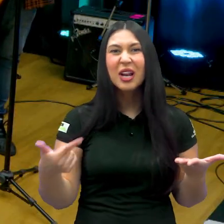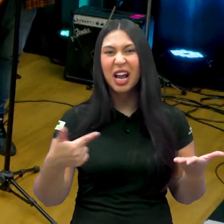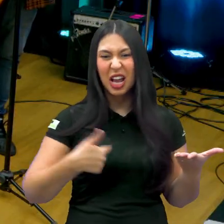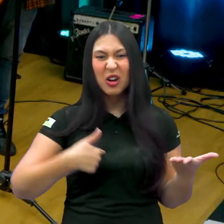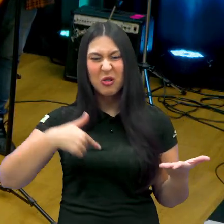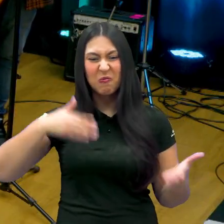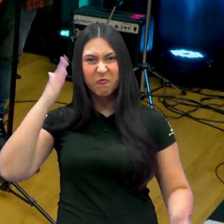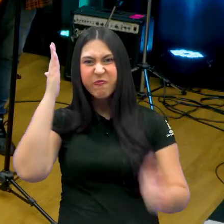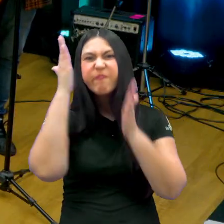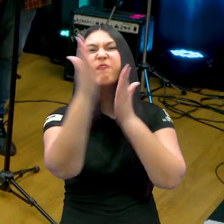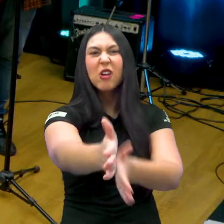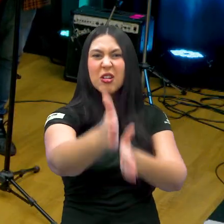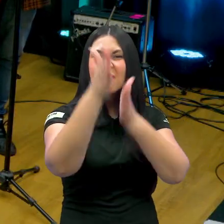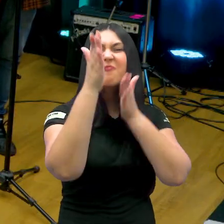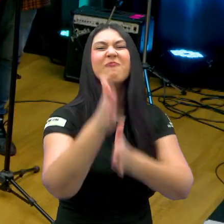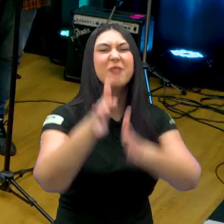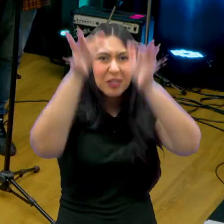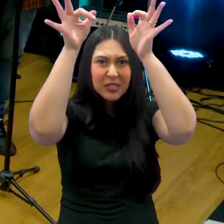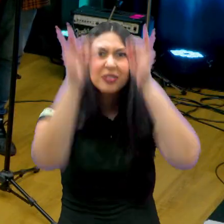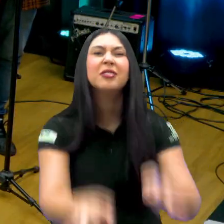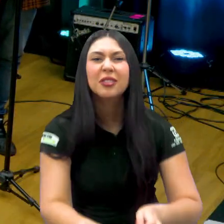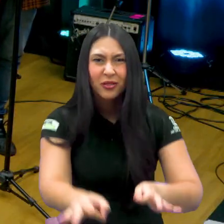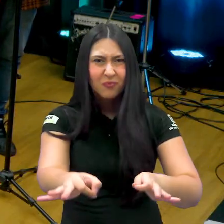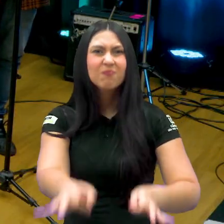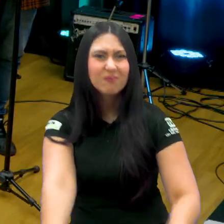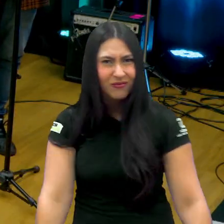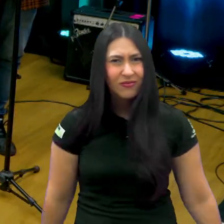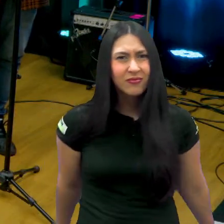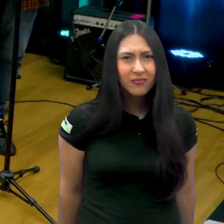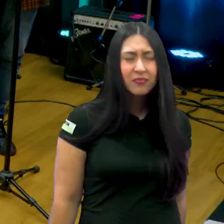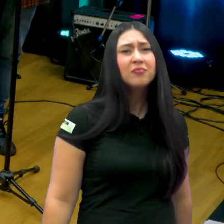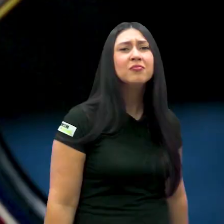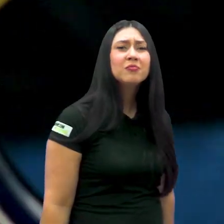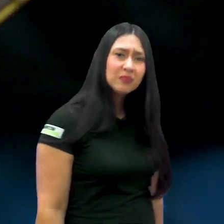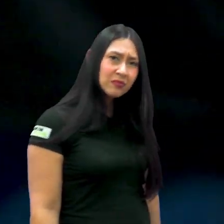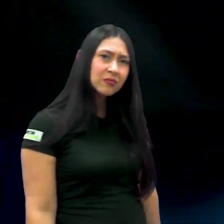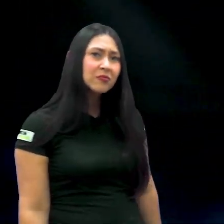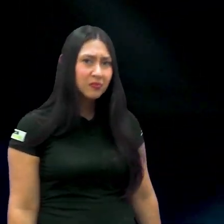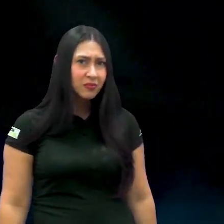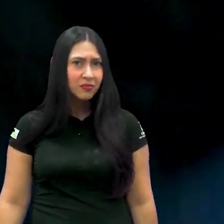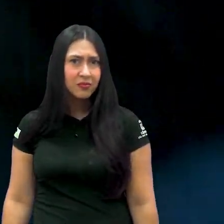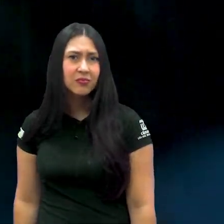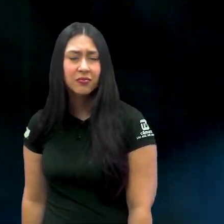E agora conto mais, é minha certeza.